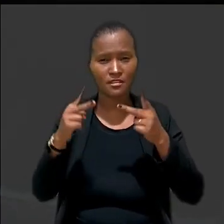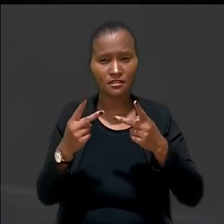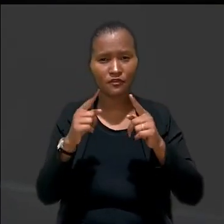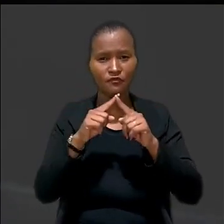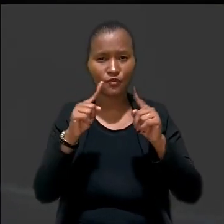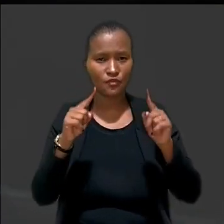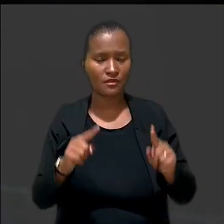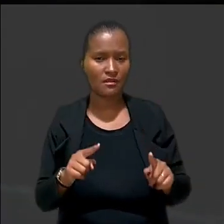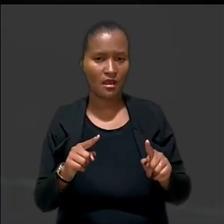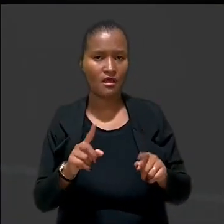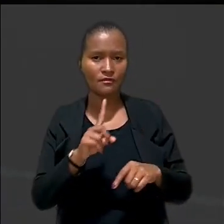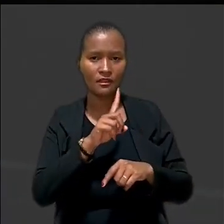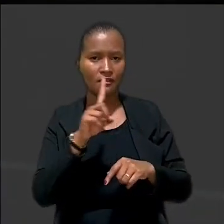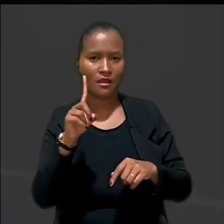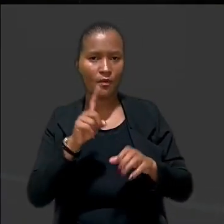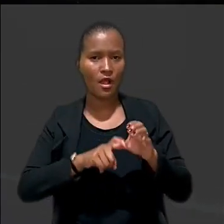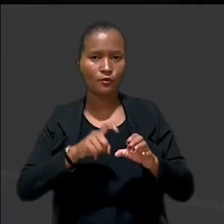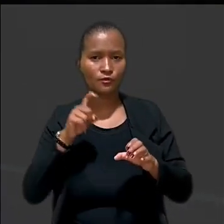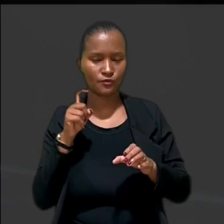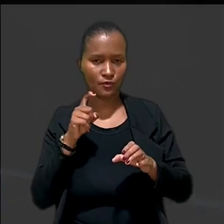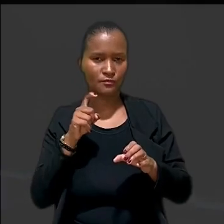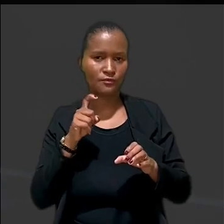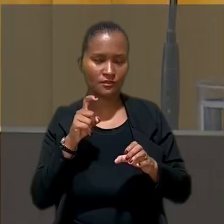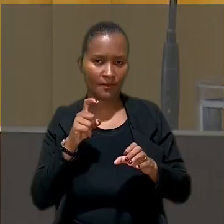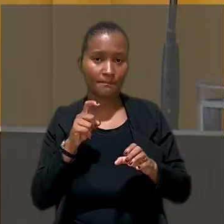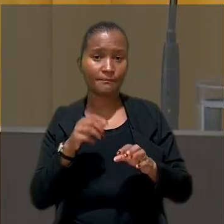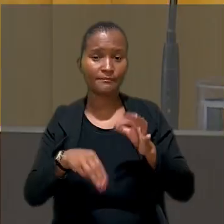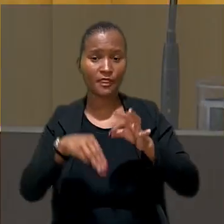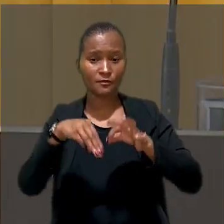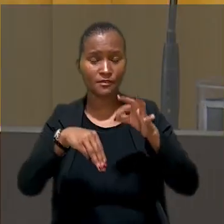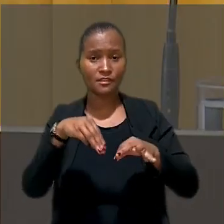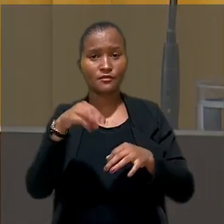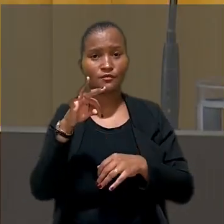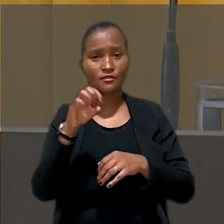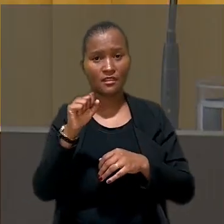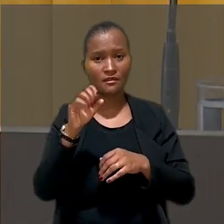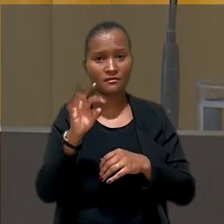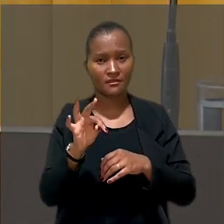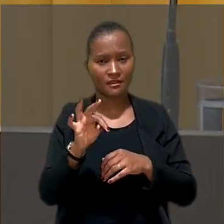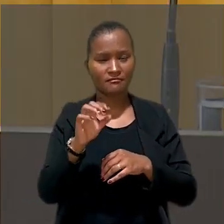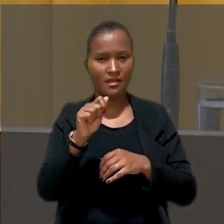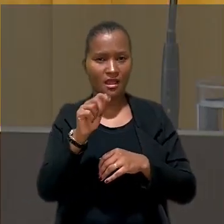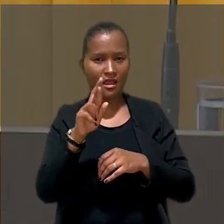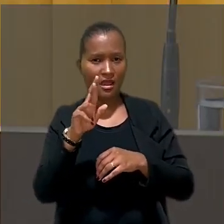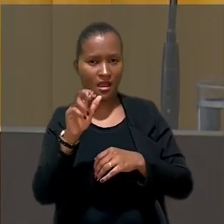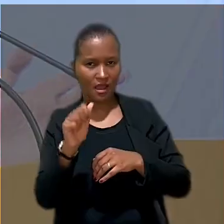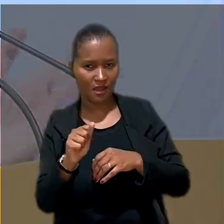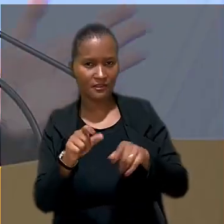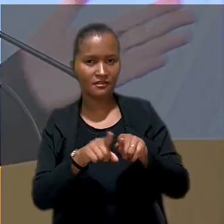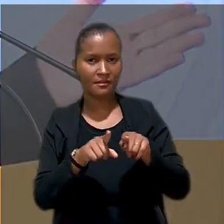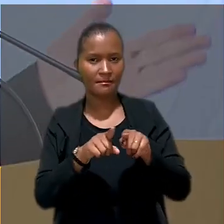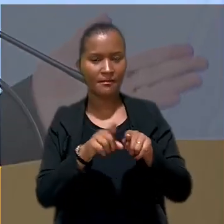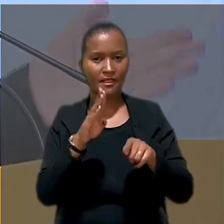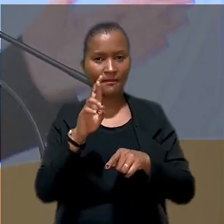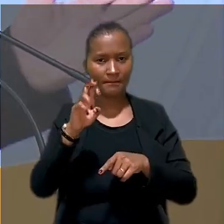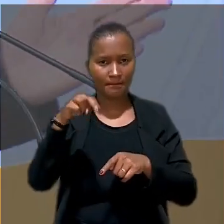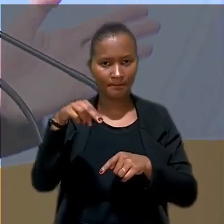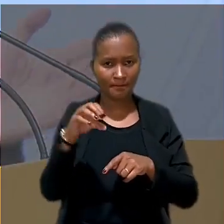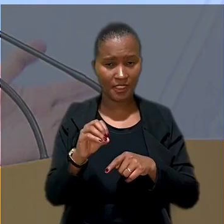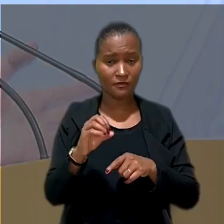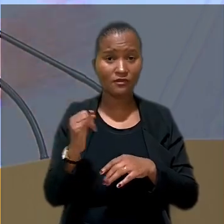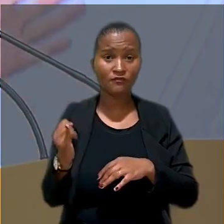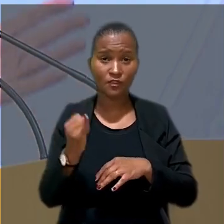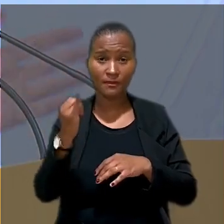como empregados e não como autônomos. Para os ministros do TST, Agra Belmonte e Breno Medeiros,